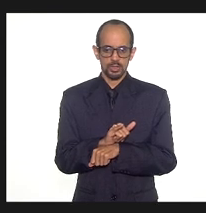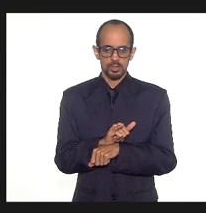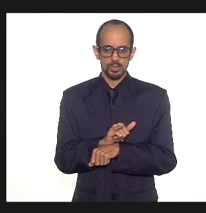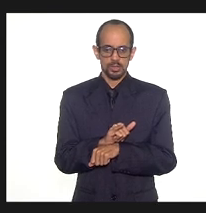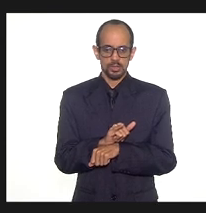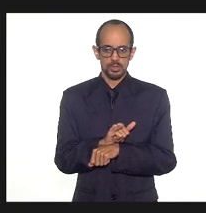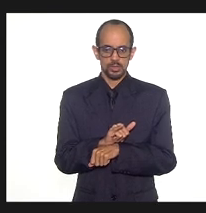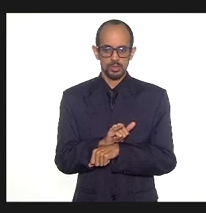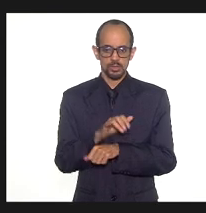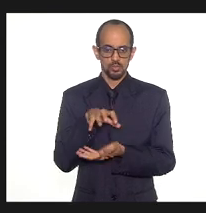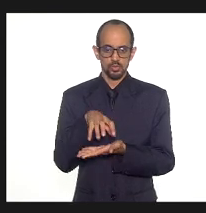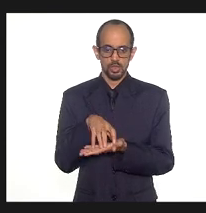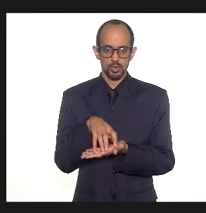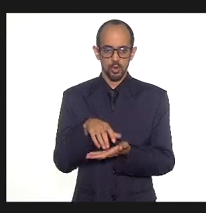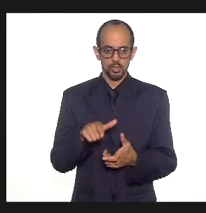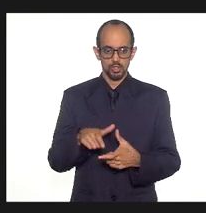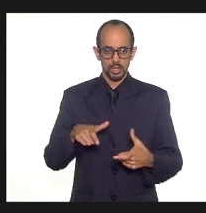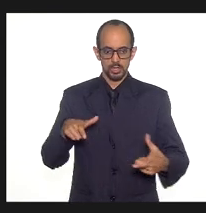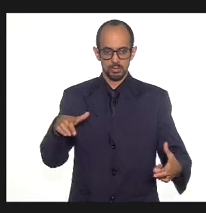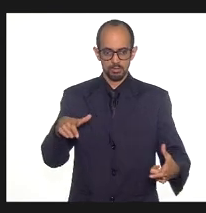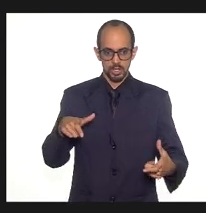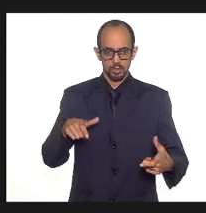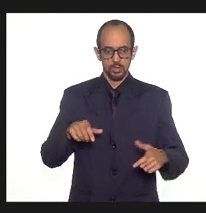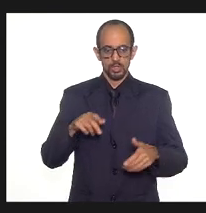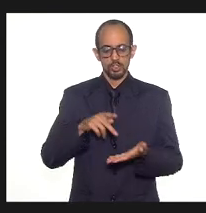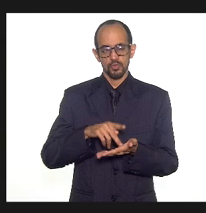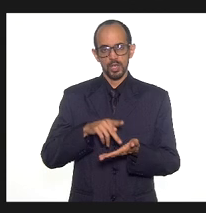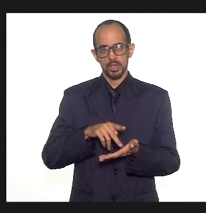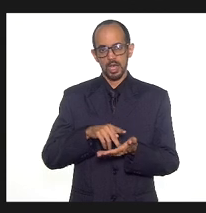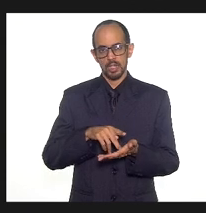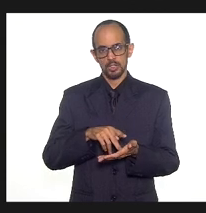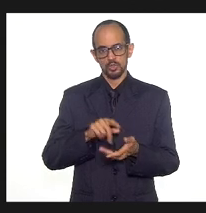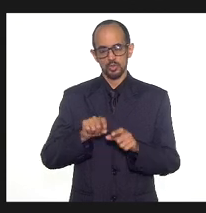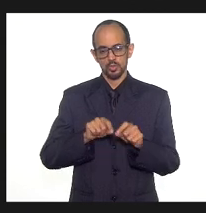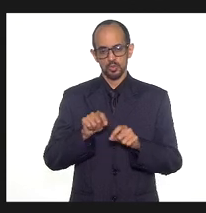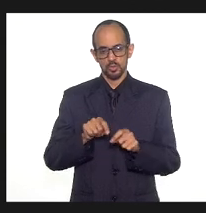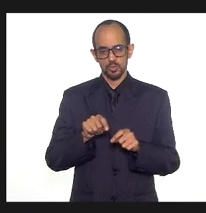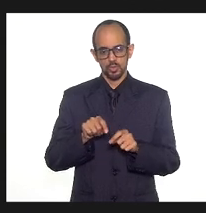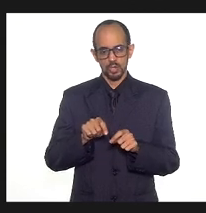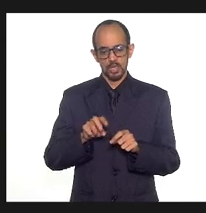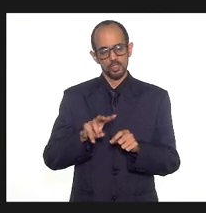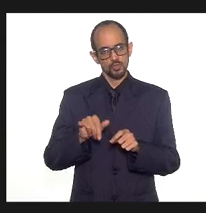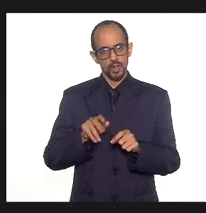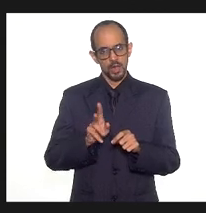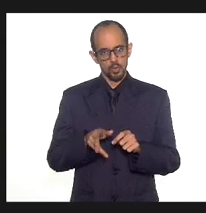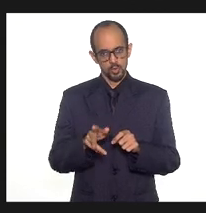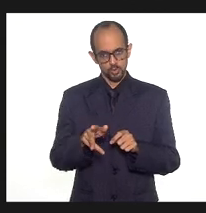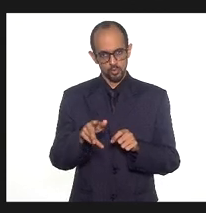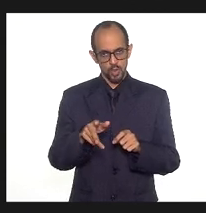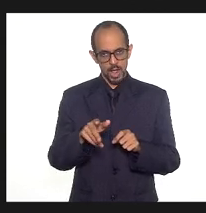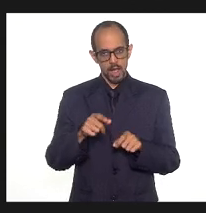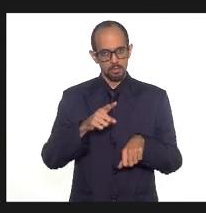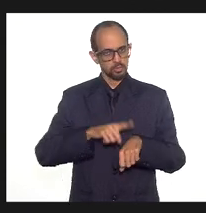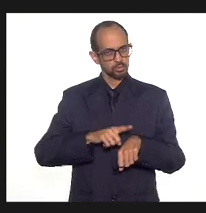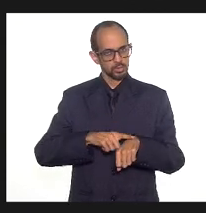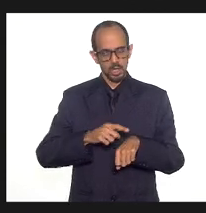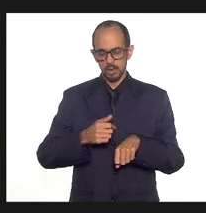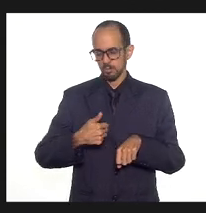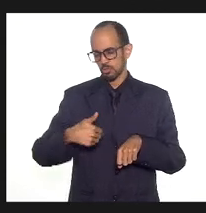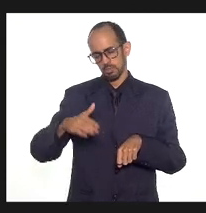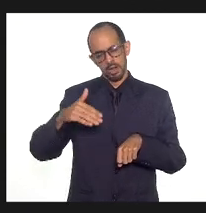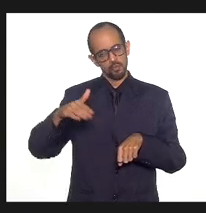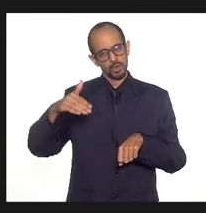investimentos e, certamente, os investimentos vão continuar aí por um longo prazo. A indústria de petróleo ela é uma indústria de